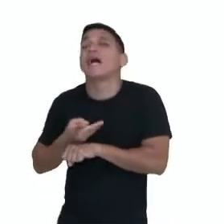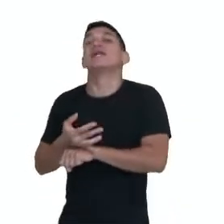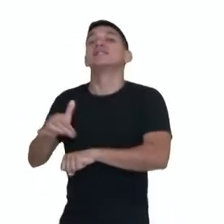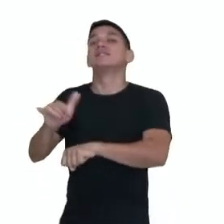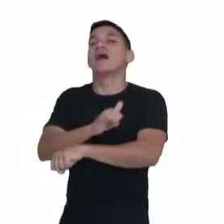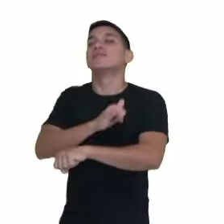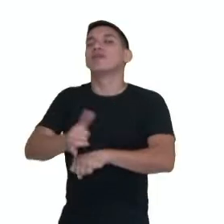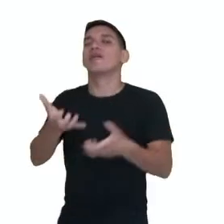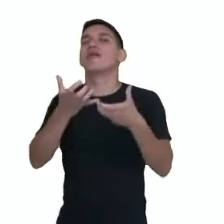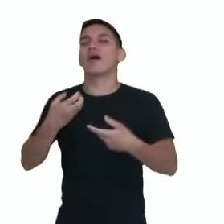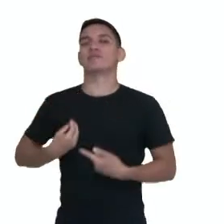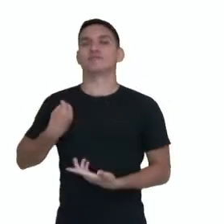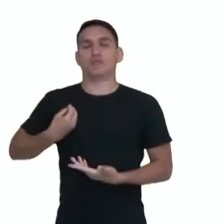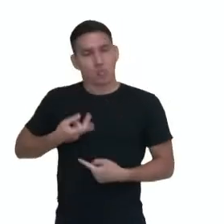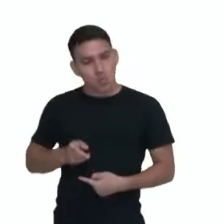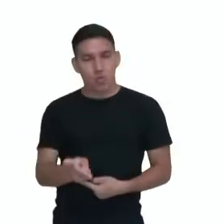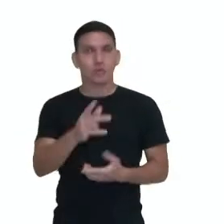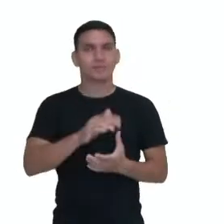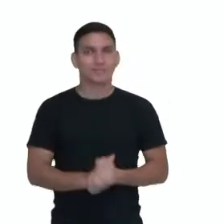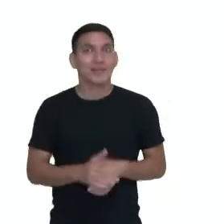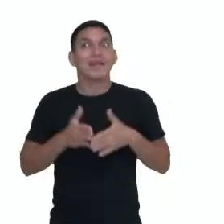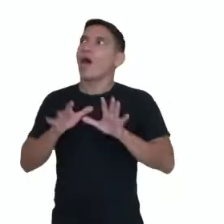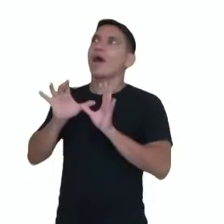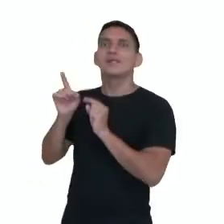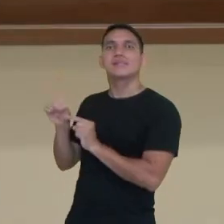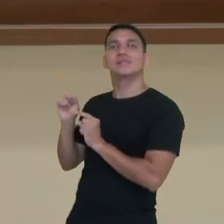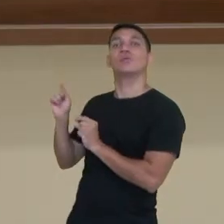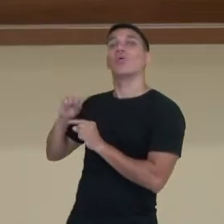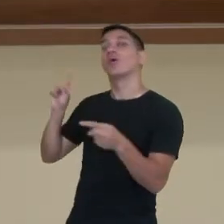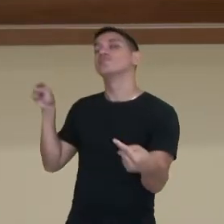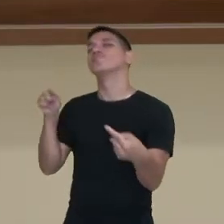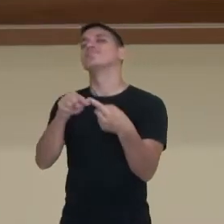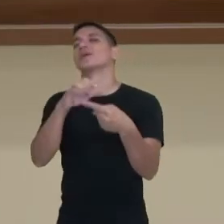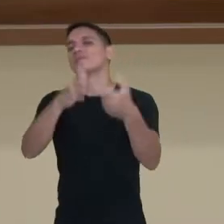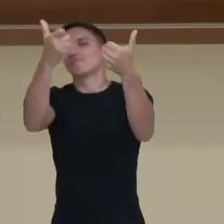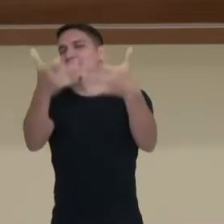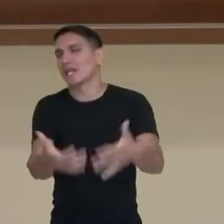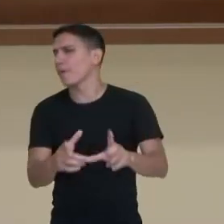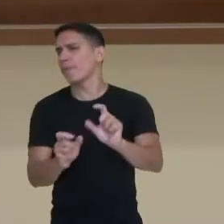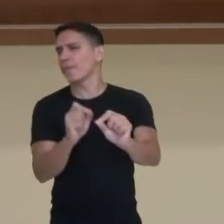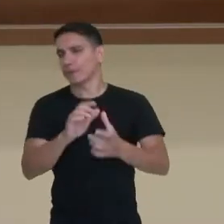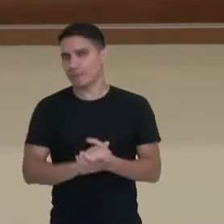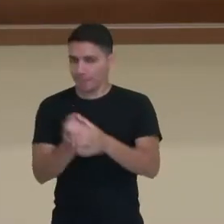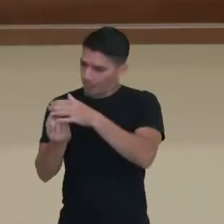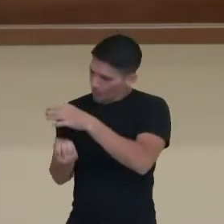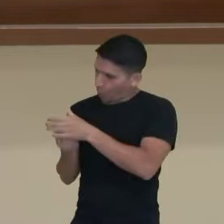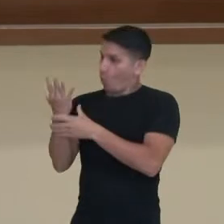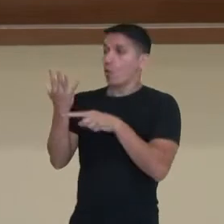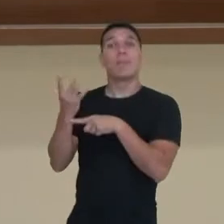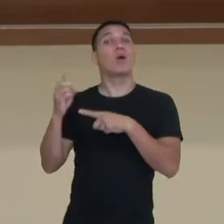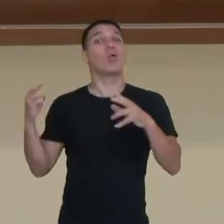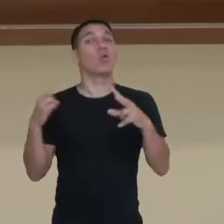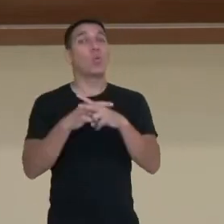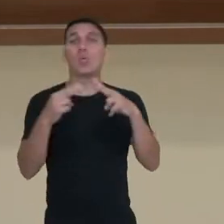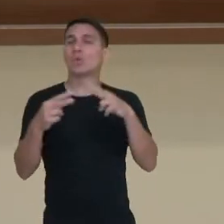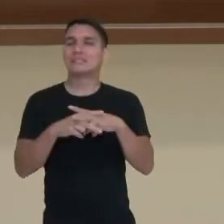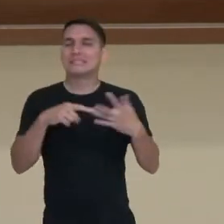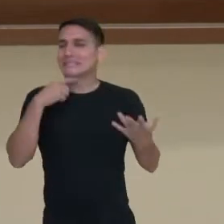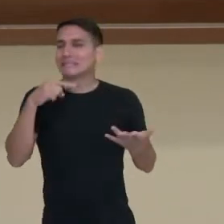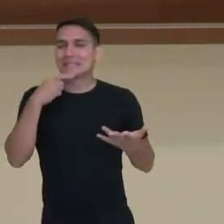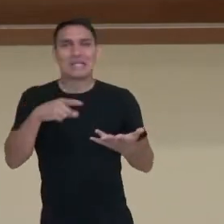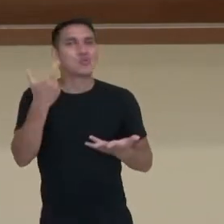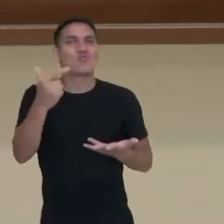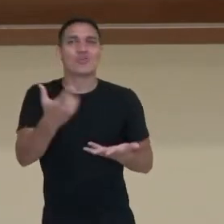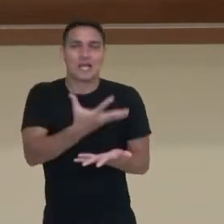a sobrevivência. Então é aqui que está aquilo que eu falei para vocês, olha só. A origem da luta a gente não consegue